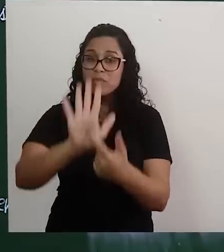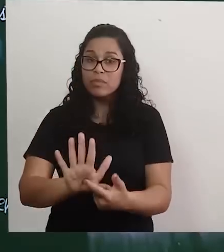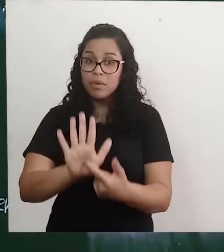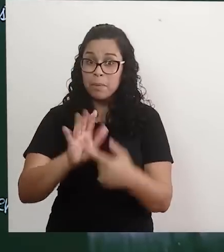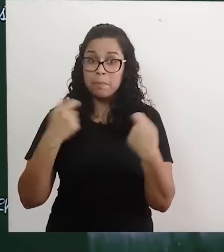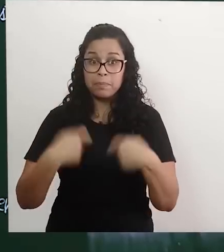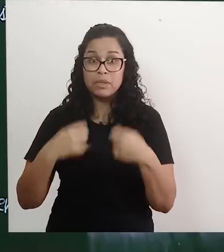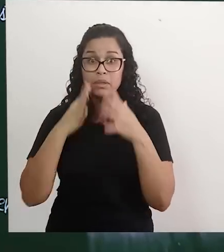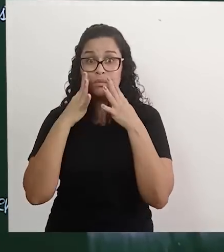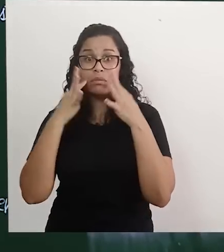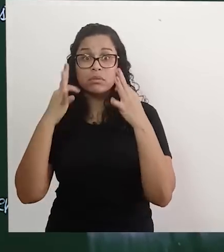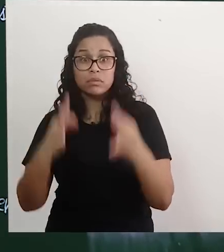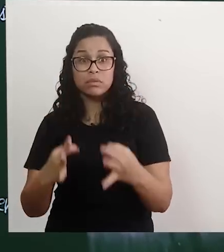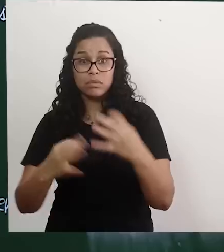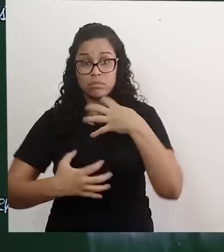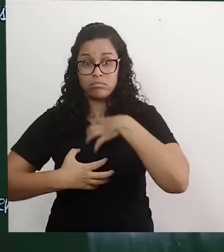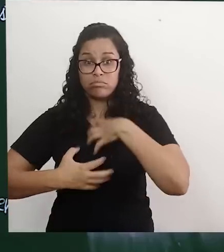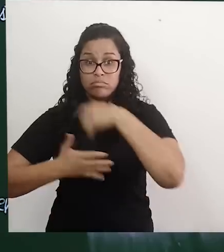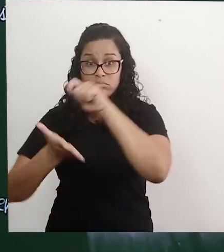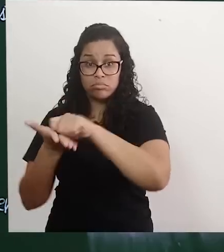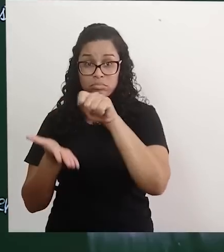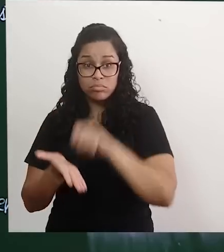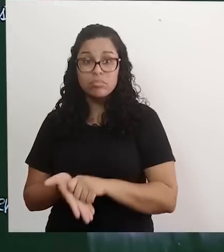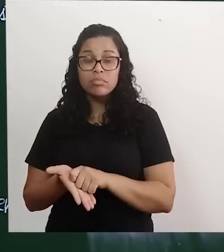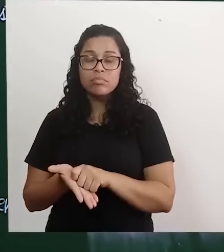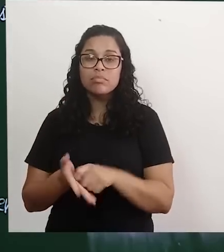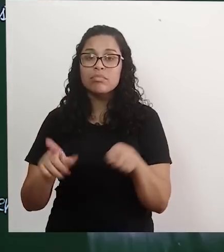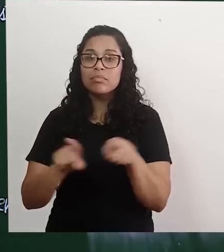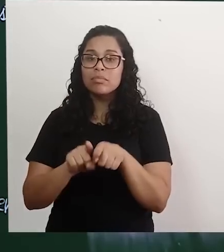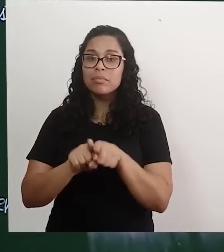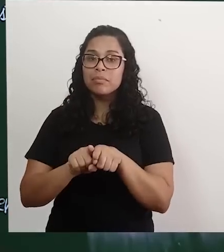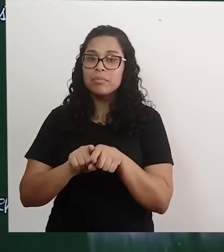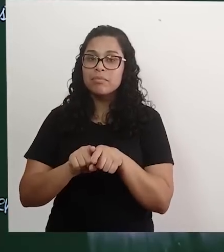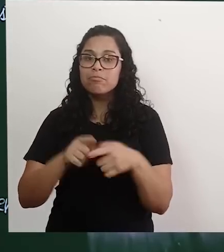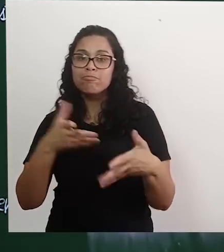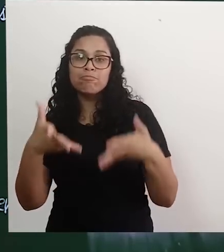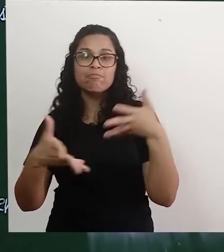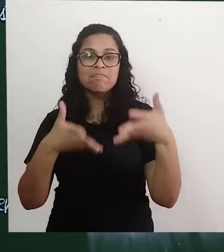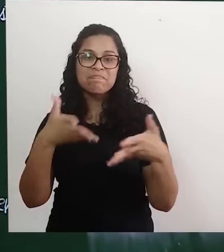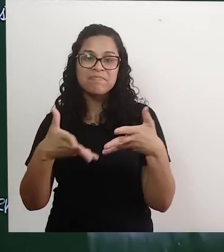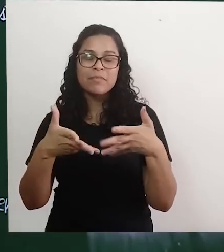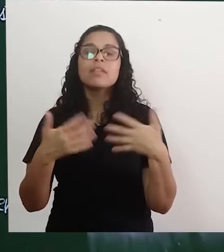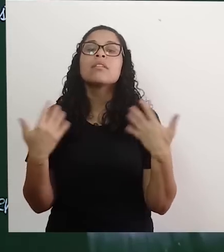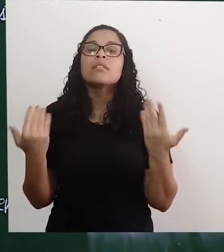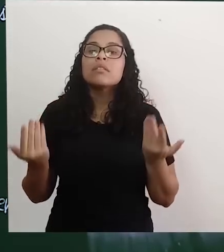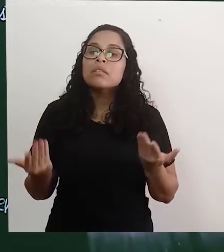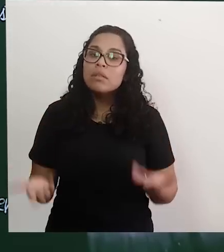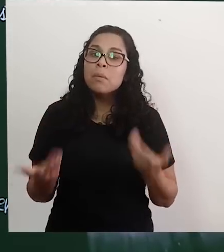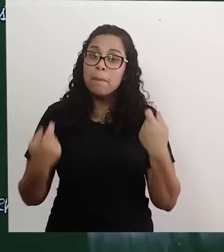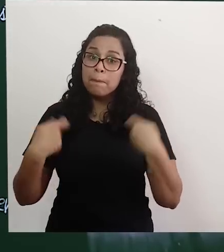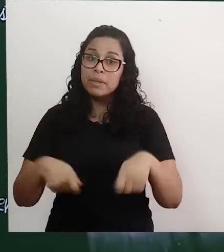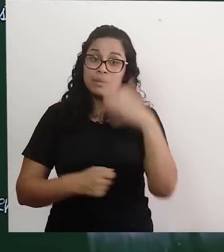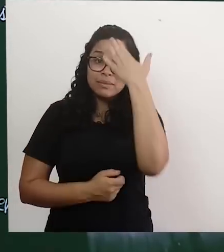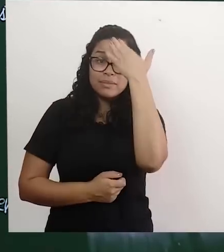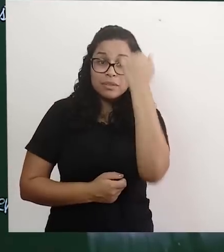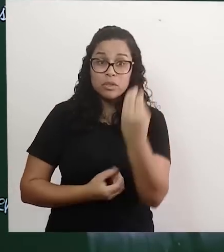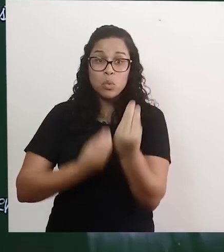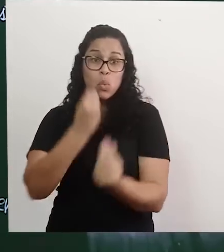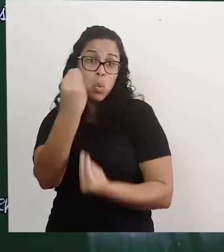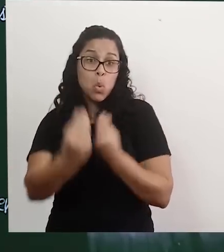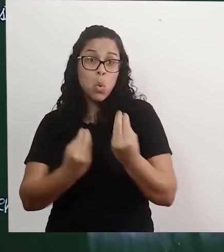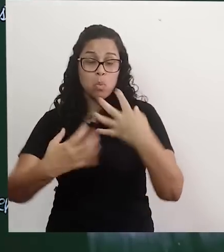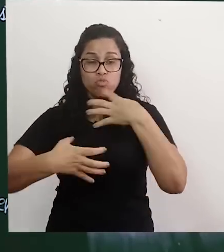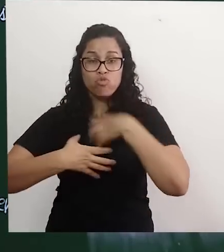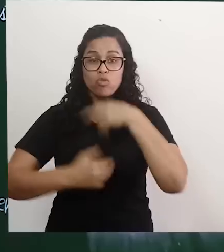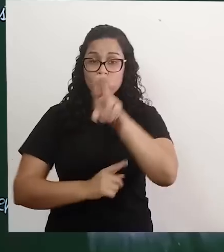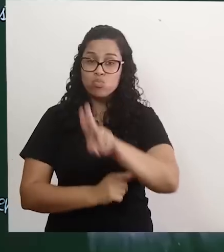estar atento à pronúncia e à escrita, porque não há uma reprodução específica da nossa pronúncia na nossa escrita.